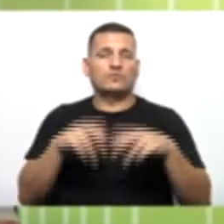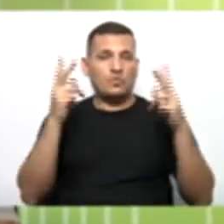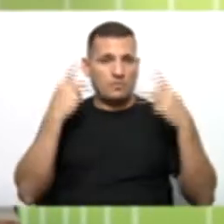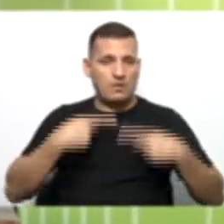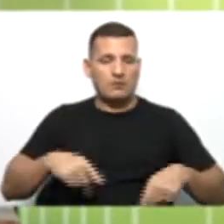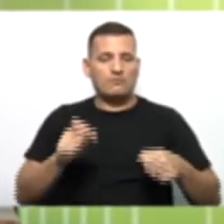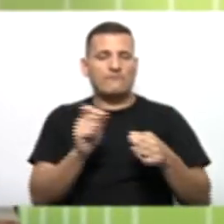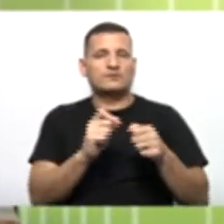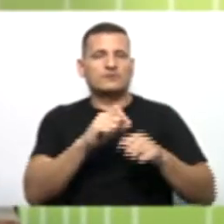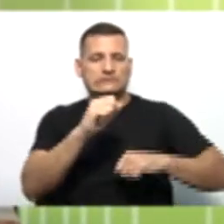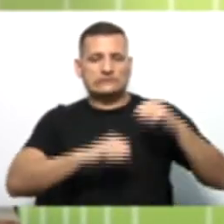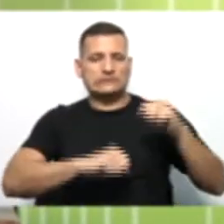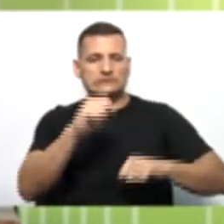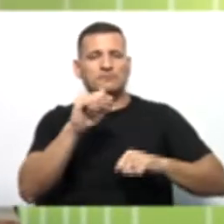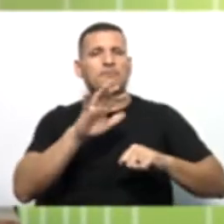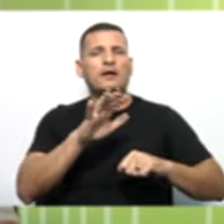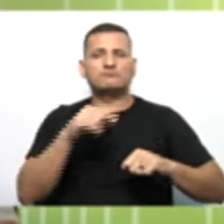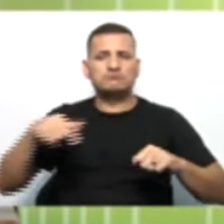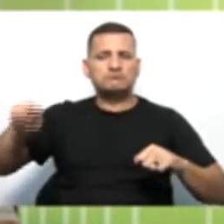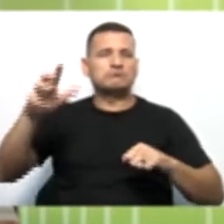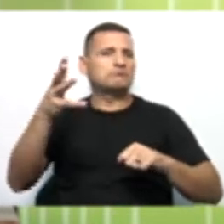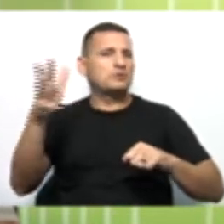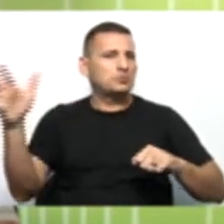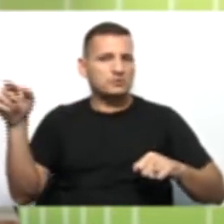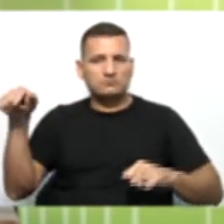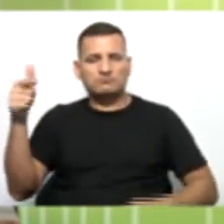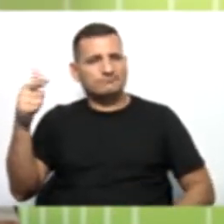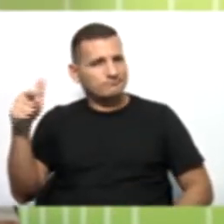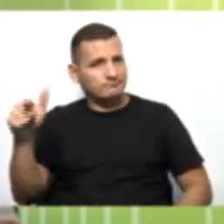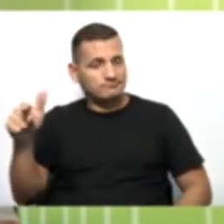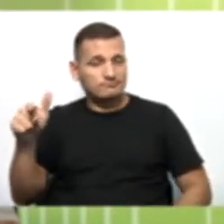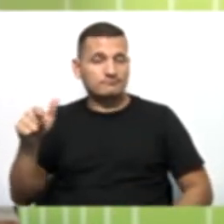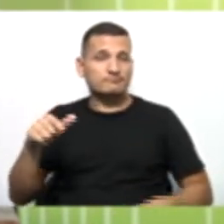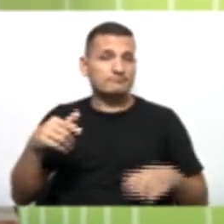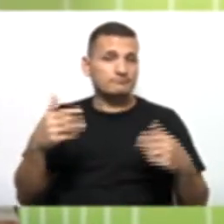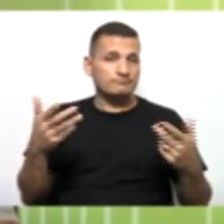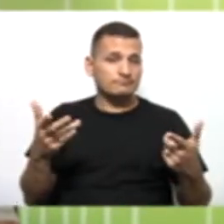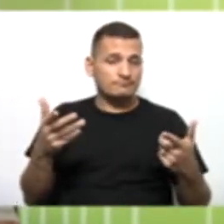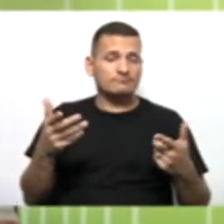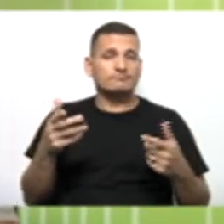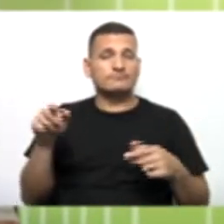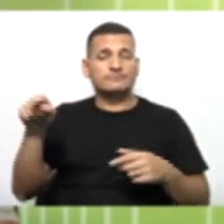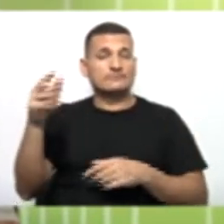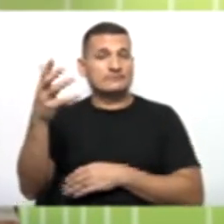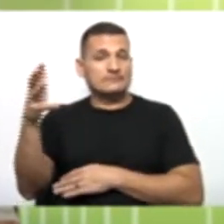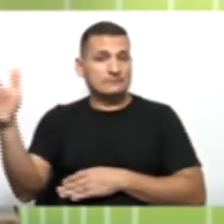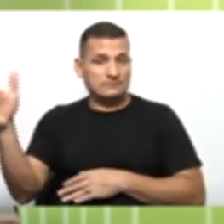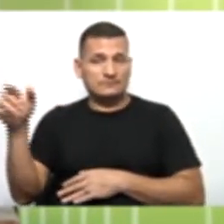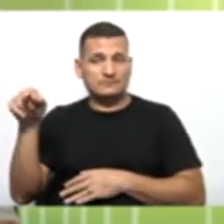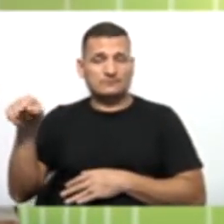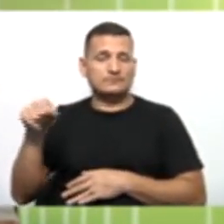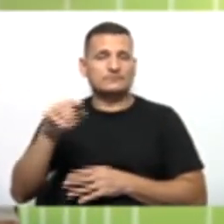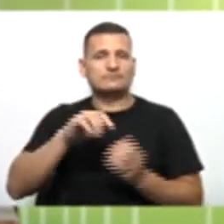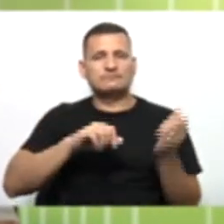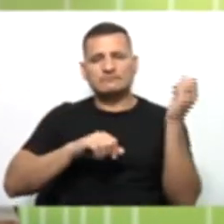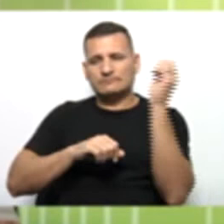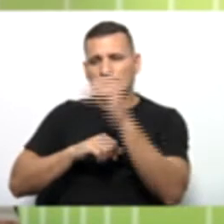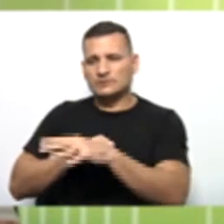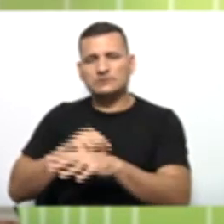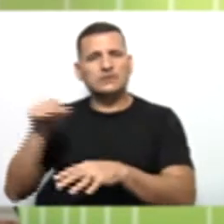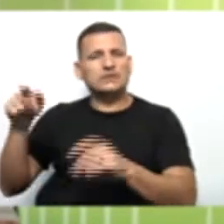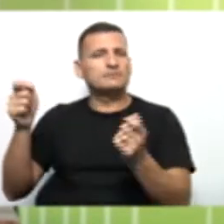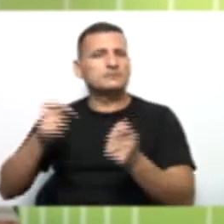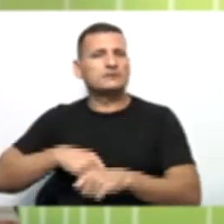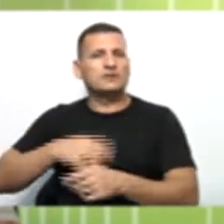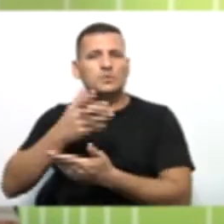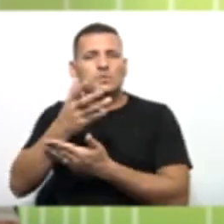na natureza. E como esses produtos não existiam livres na natureza, normalmente a natureza não tem uma capacidade de